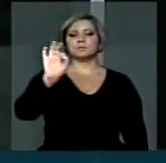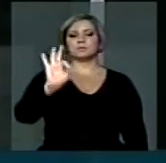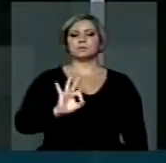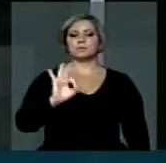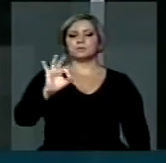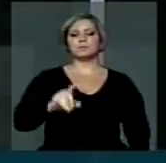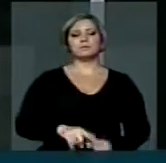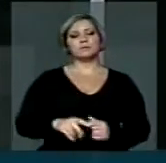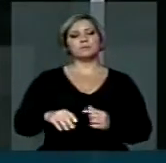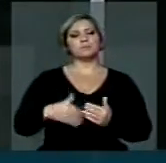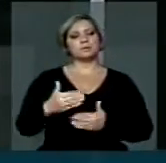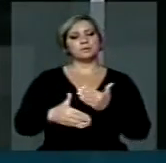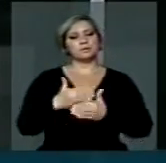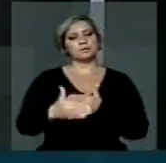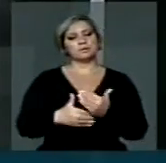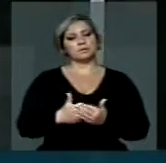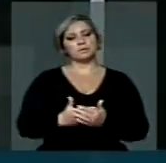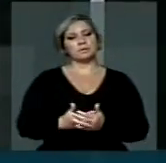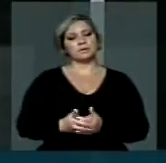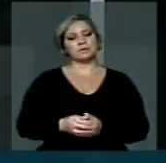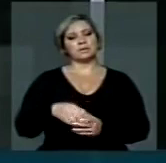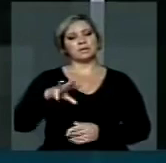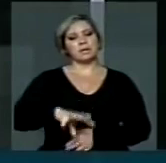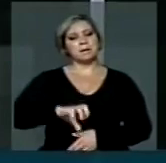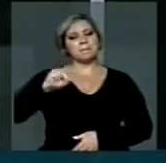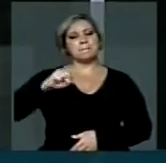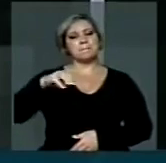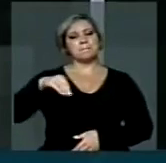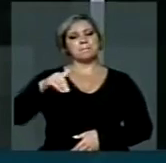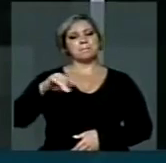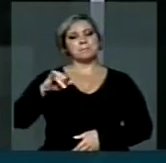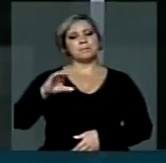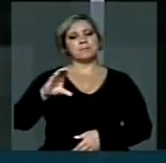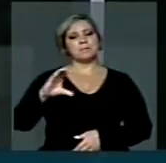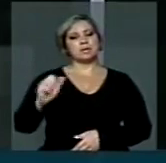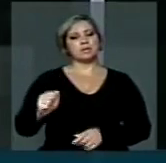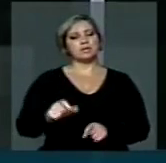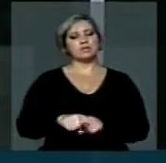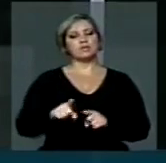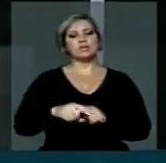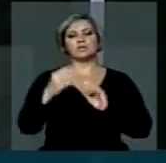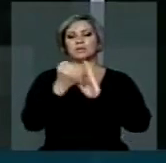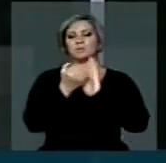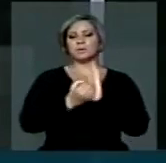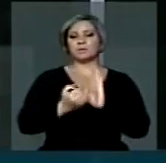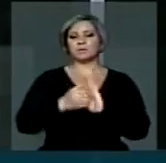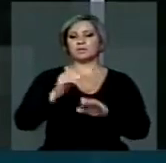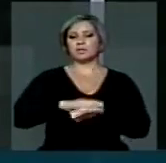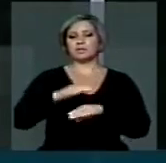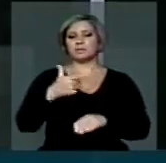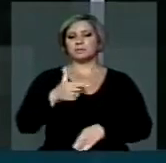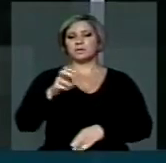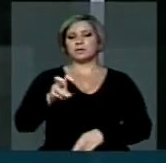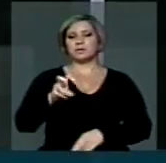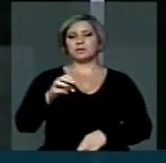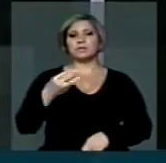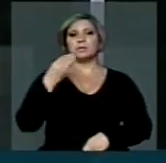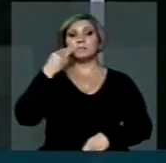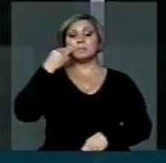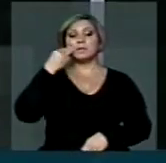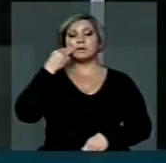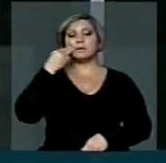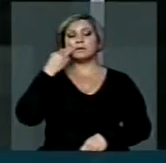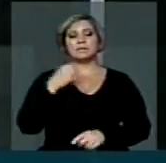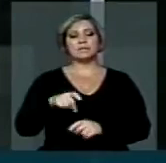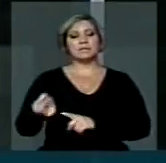33,8%, como na produção da mandioca. 6 programas do governo do Estado injetam mais de 25 milhões